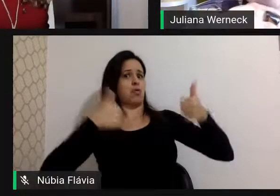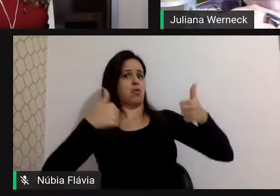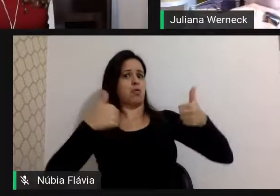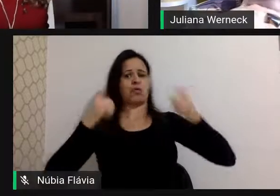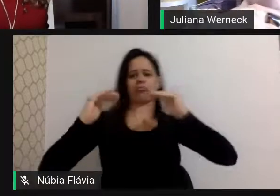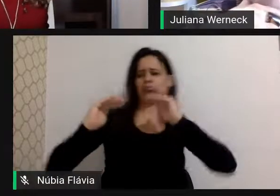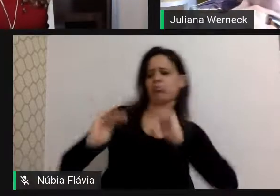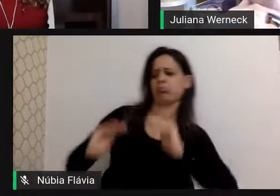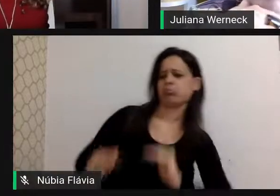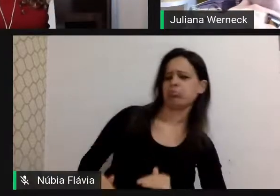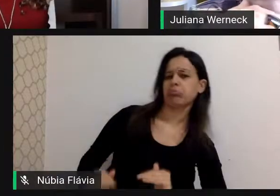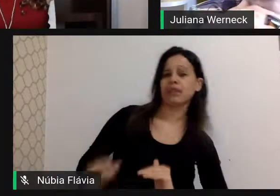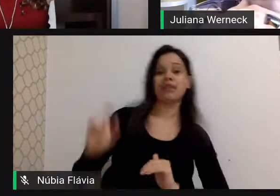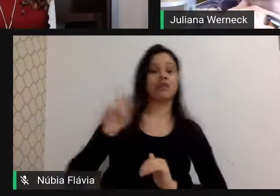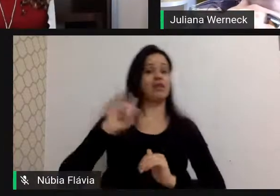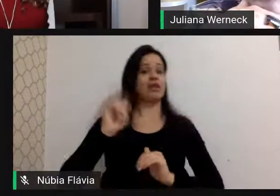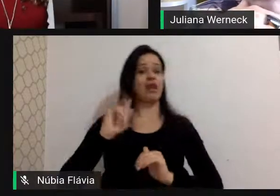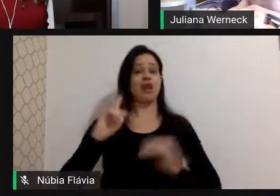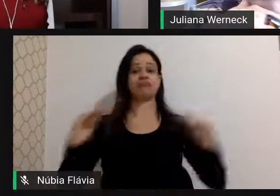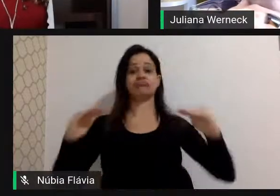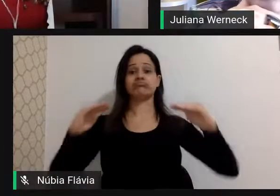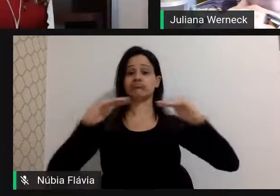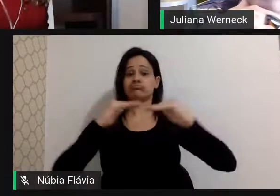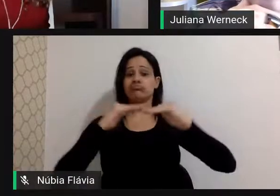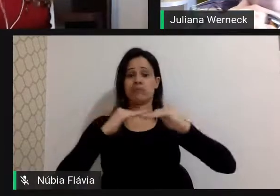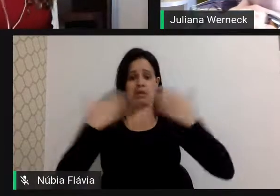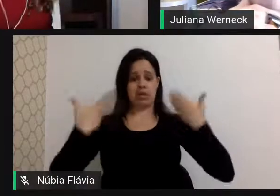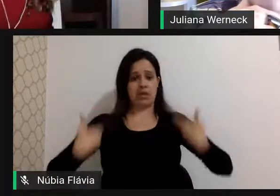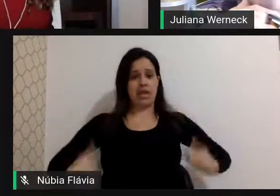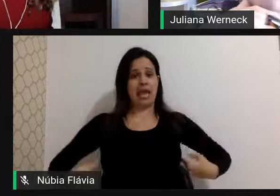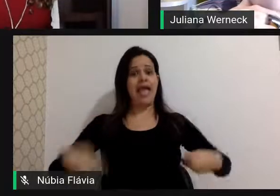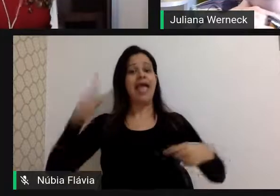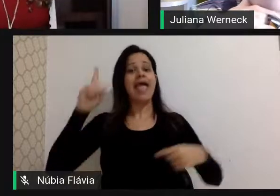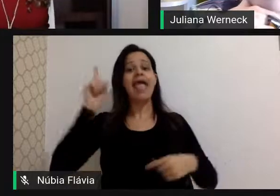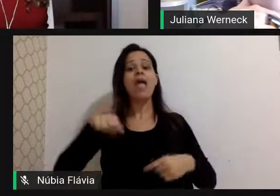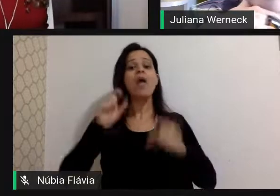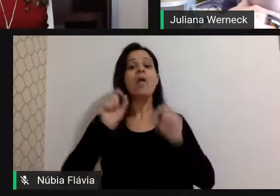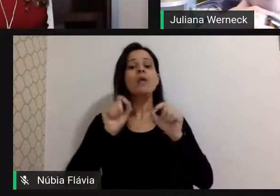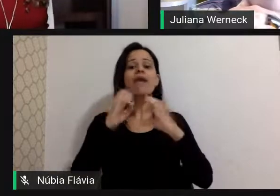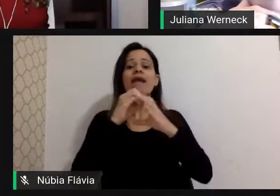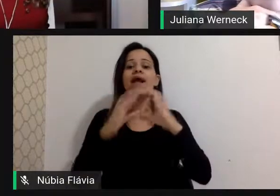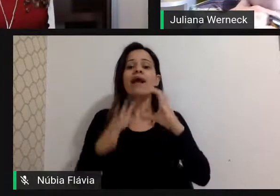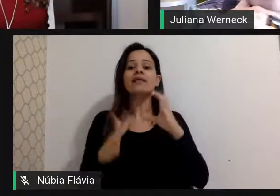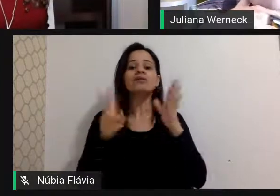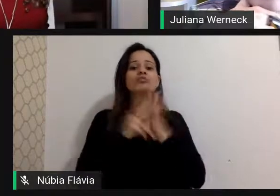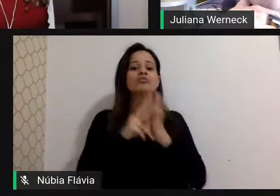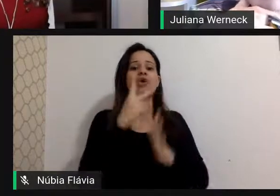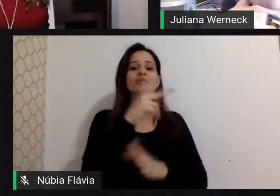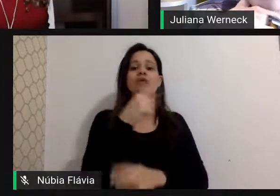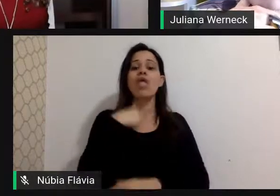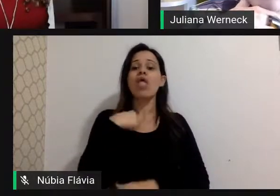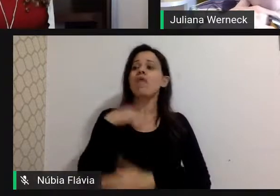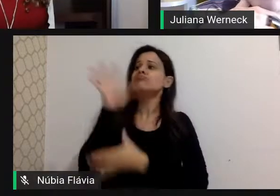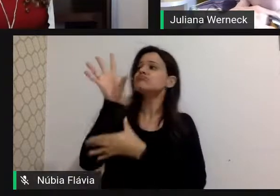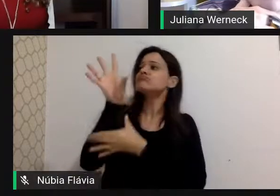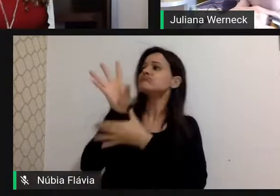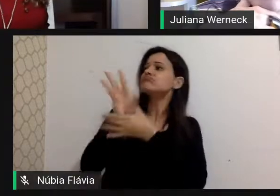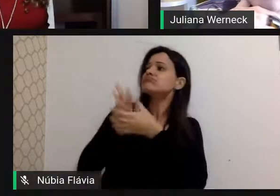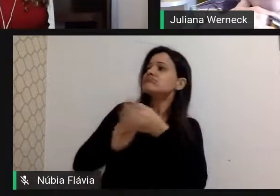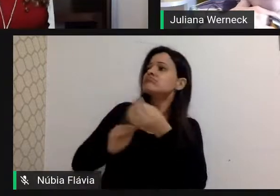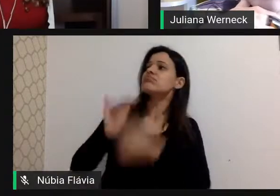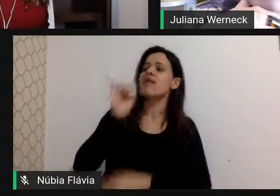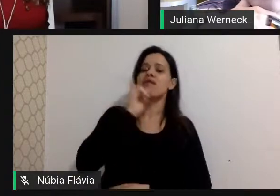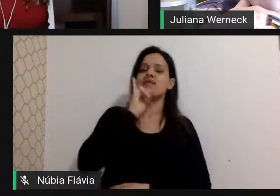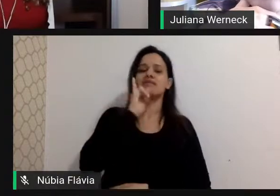é apenas uma característica física sua. Então, eles sempre foram muito a minha inspiração, assim, graças